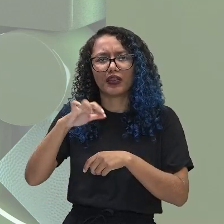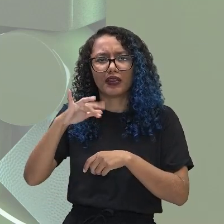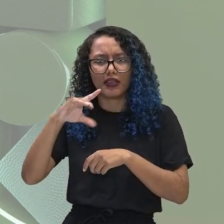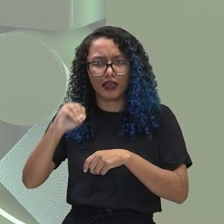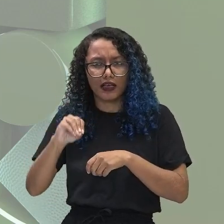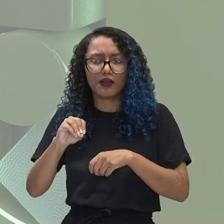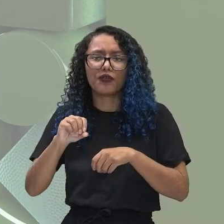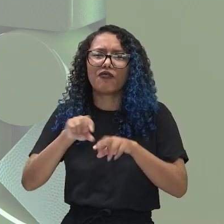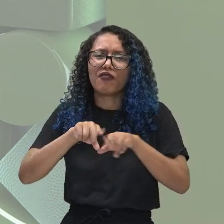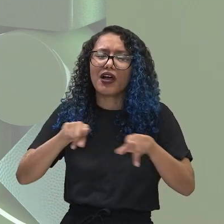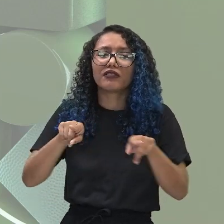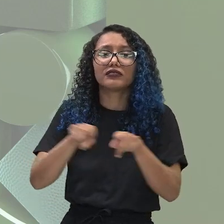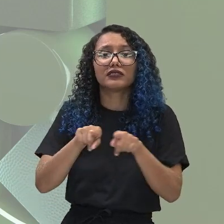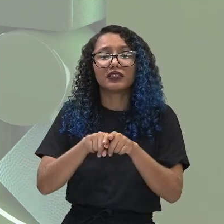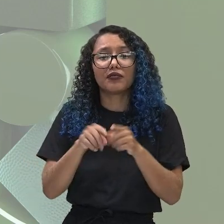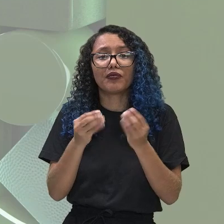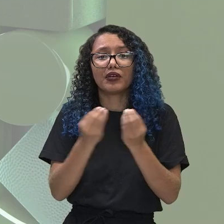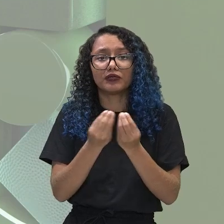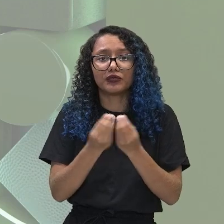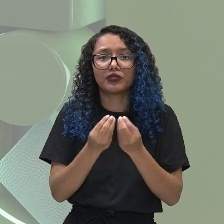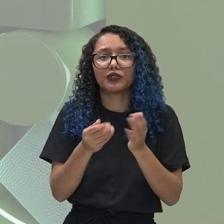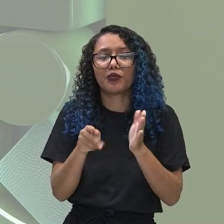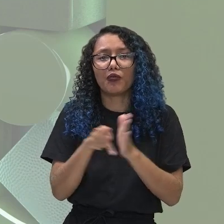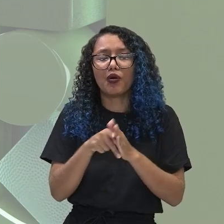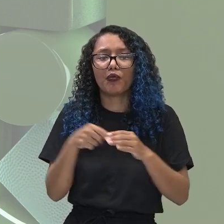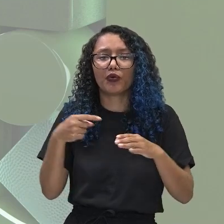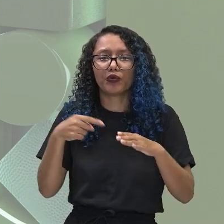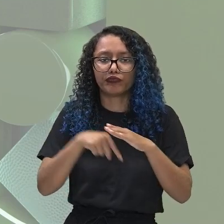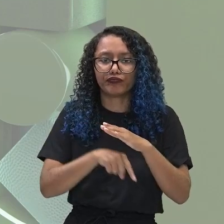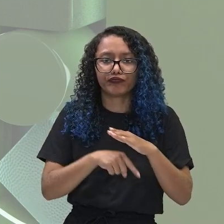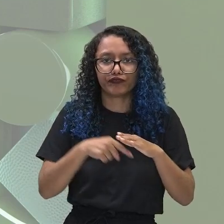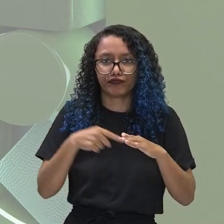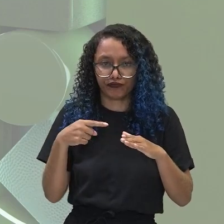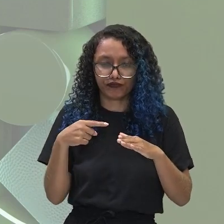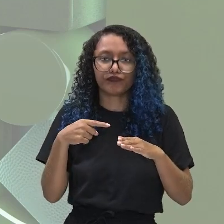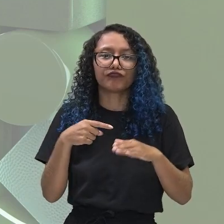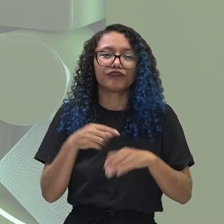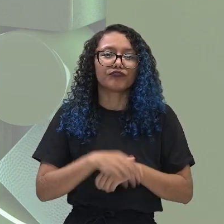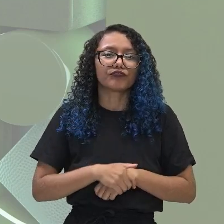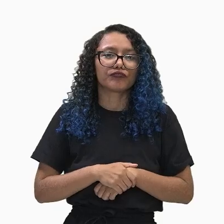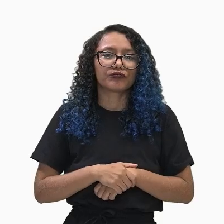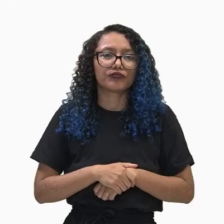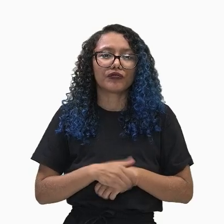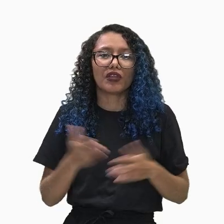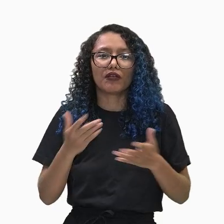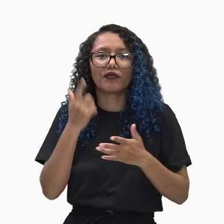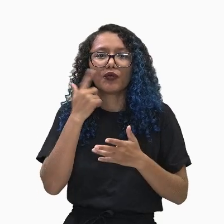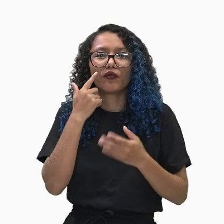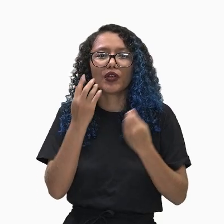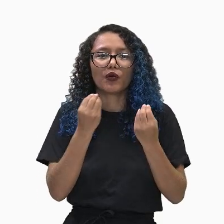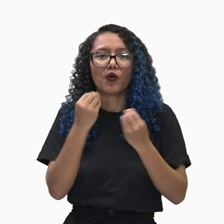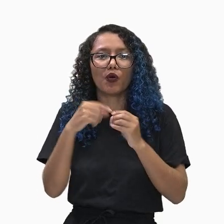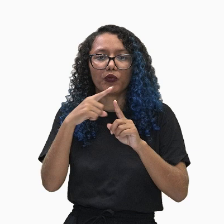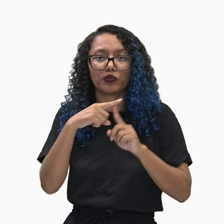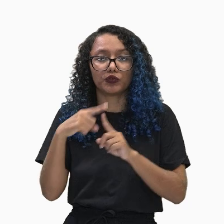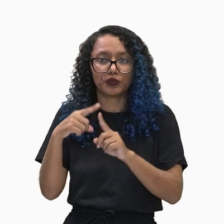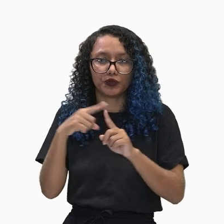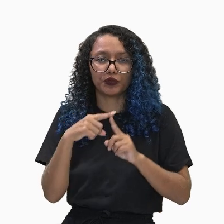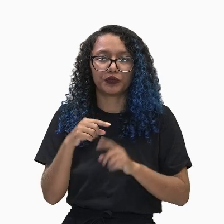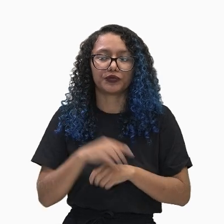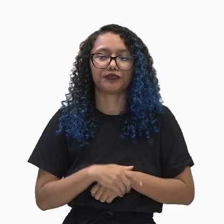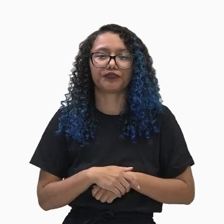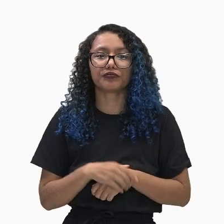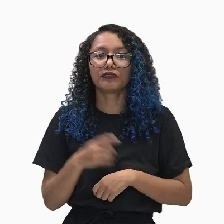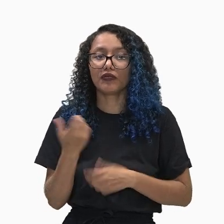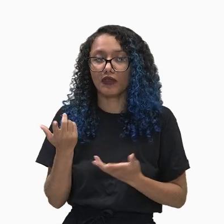em reações químicas de combustão. Vamos ver a classificação dos óxidos. Nós temos